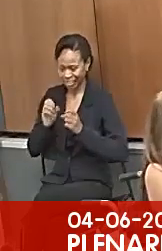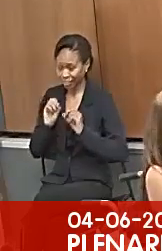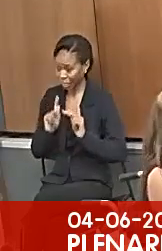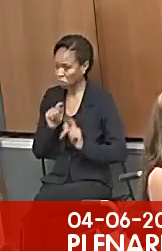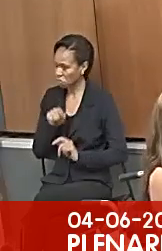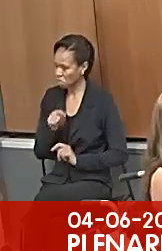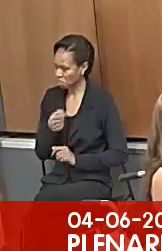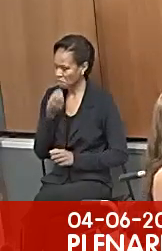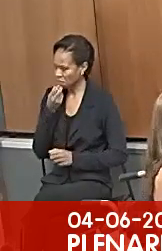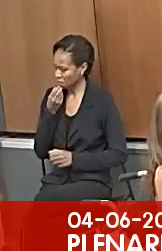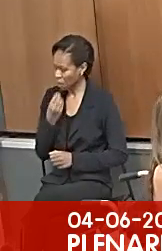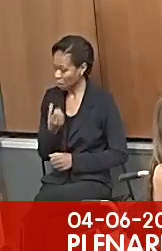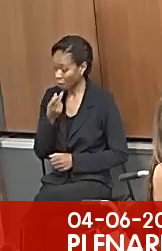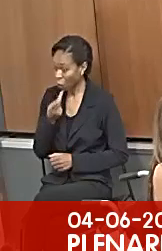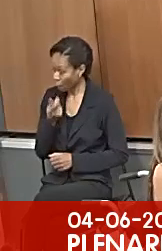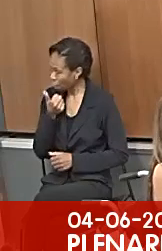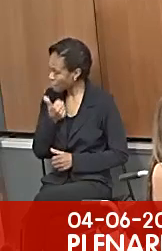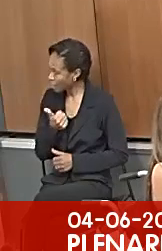Falou muito bem.